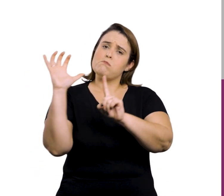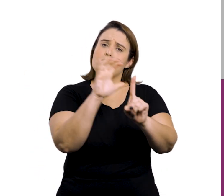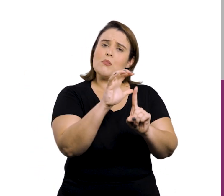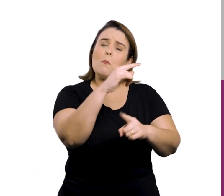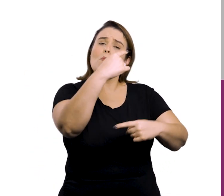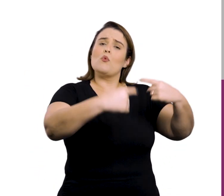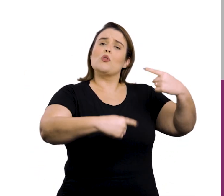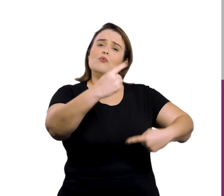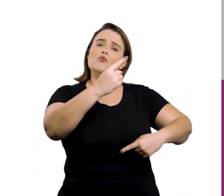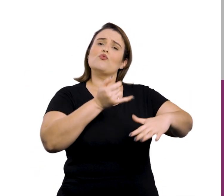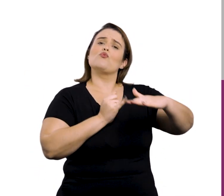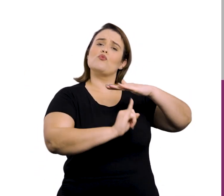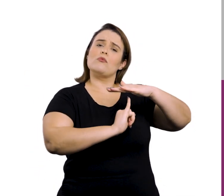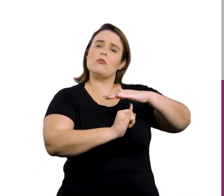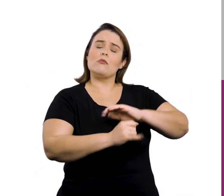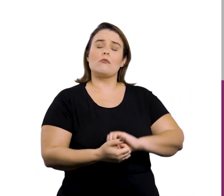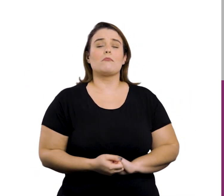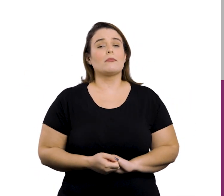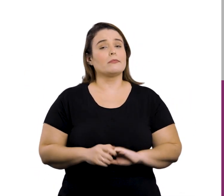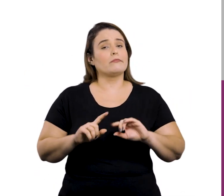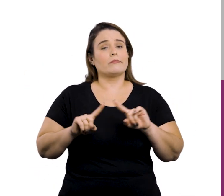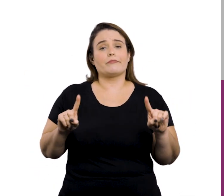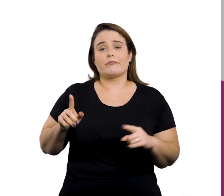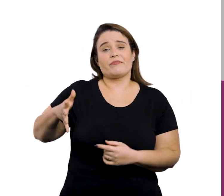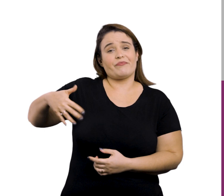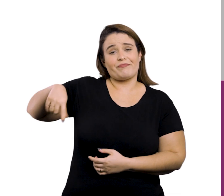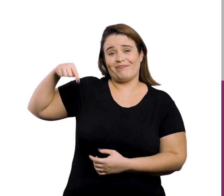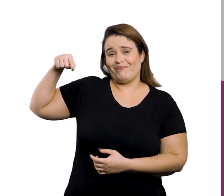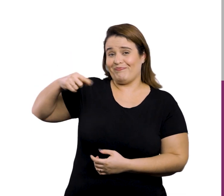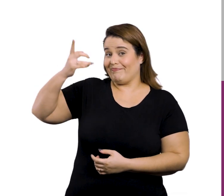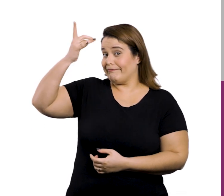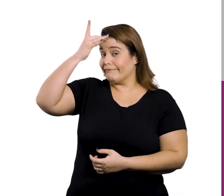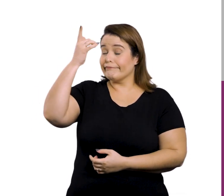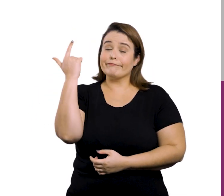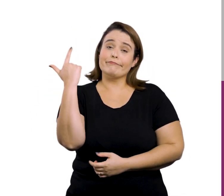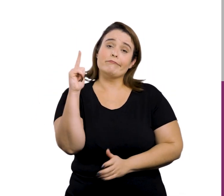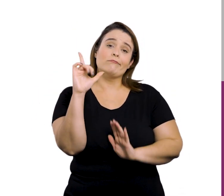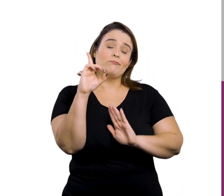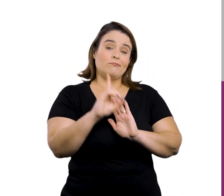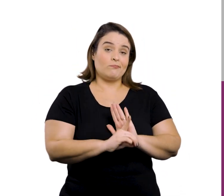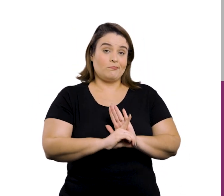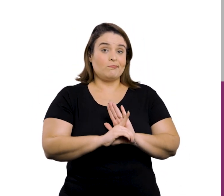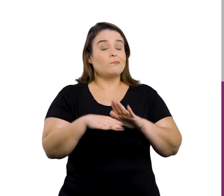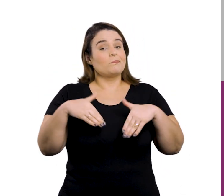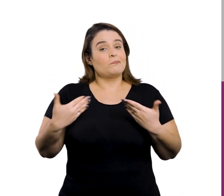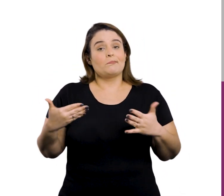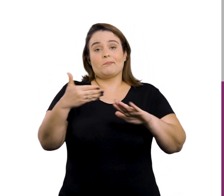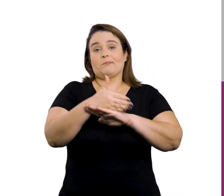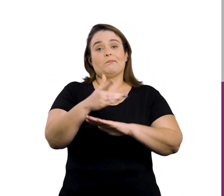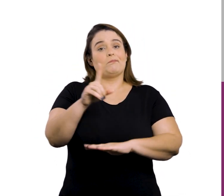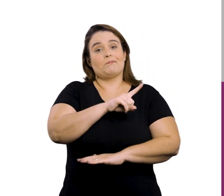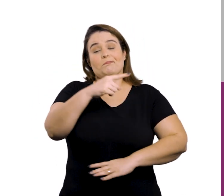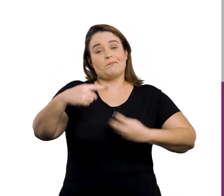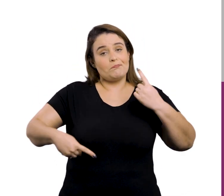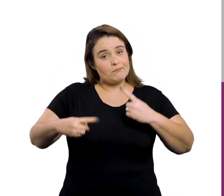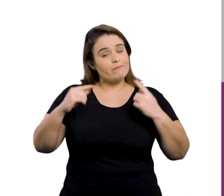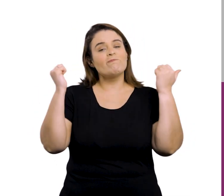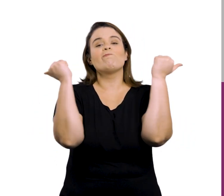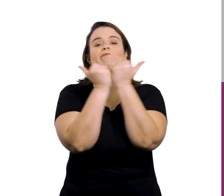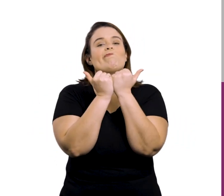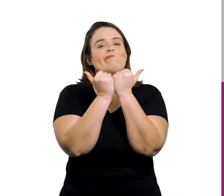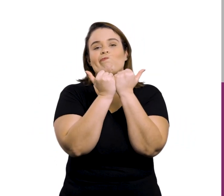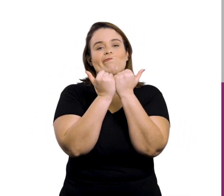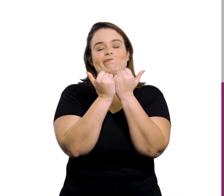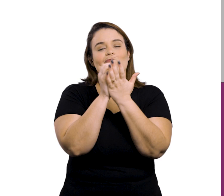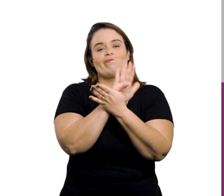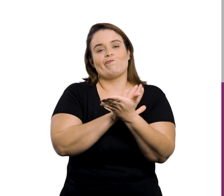exerce alguma pressão sobre a política institucional. Mas muitos não têm consciência dos próprios direitos e, por isso, não